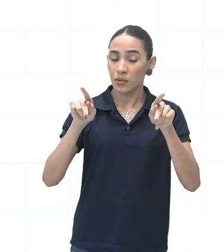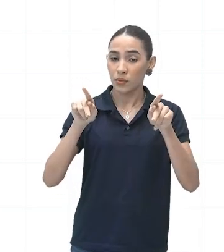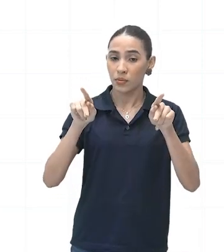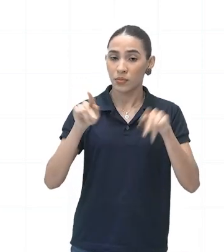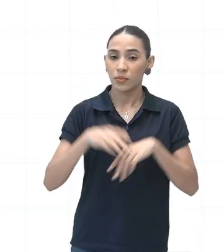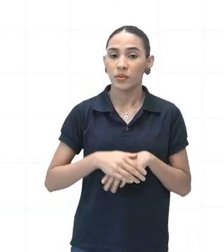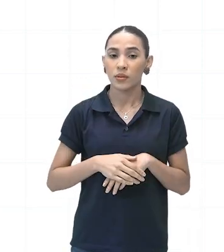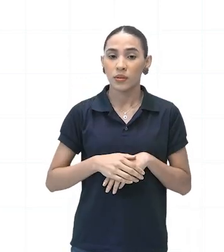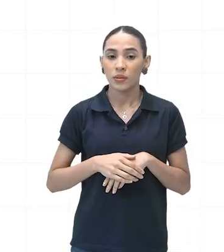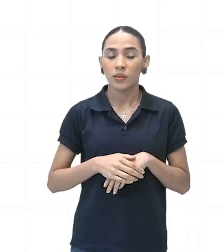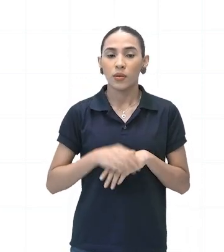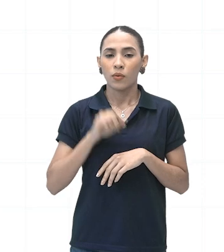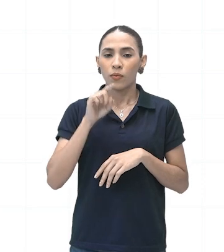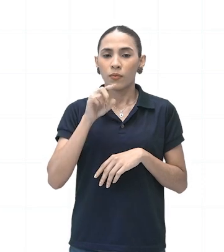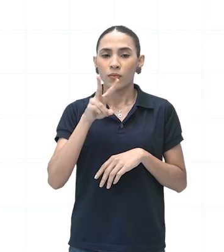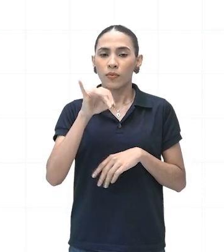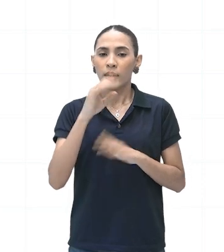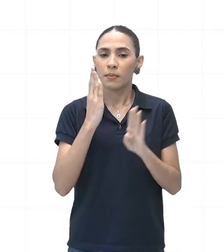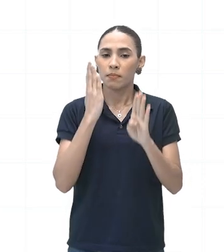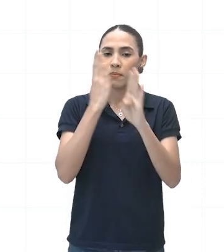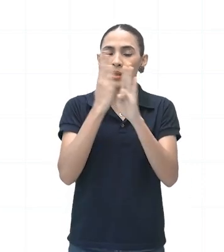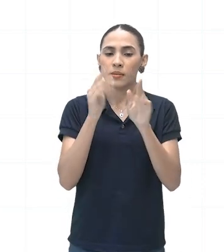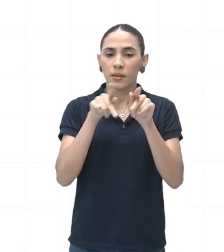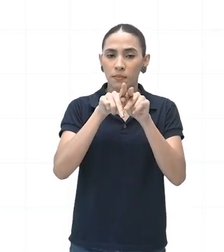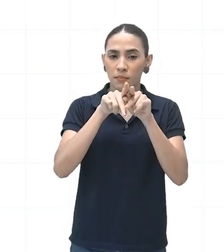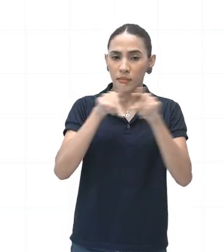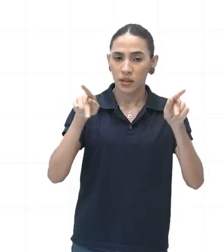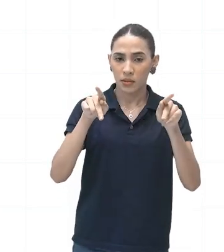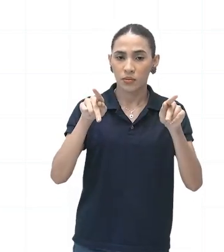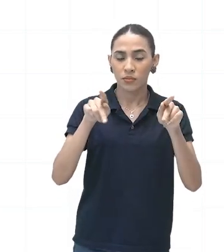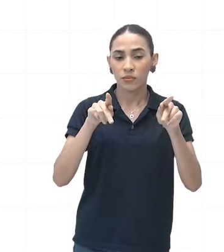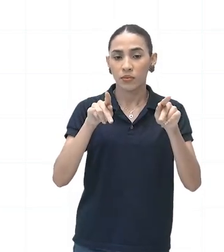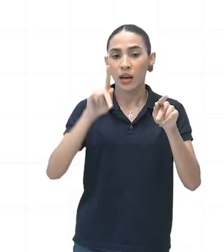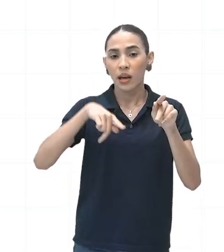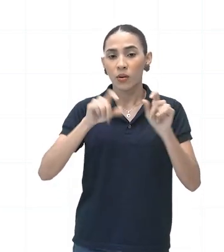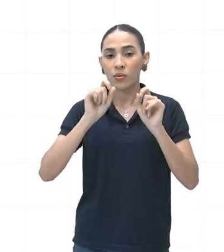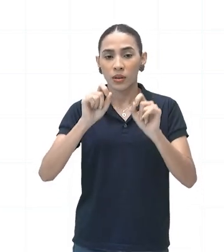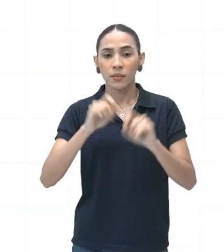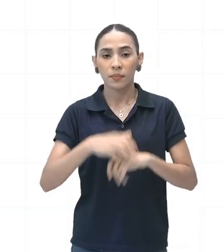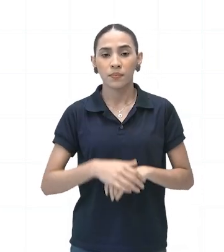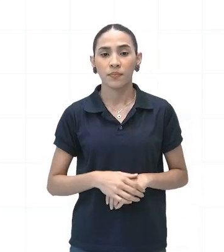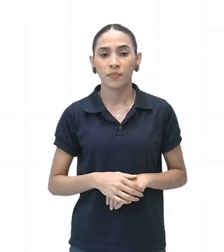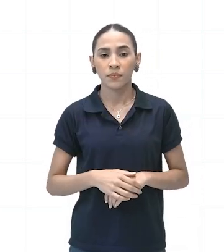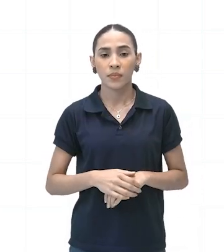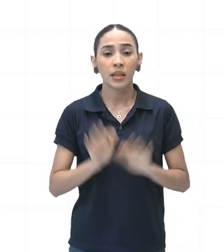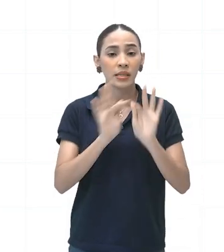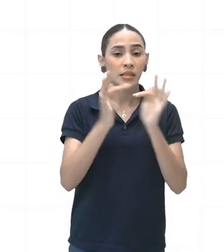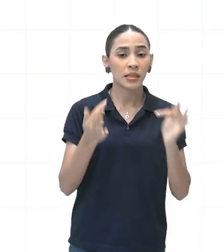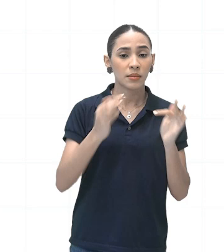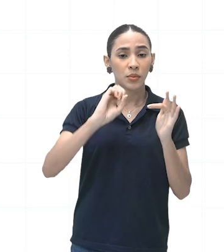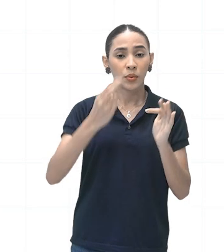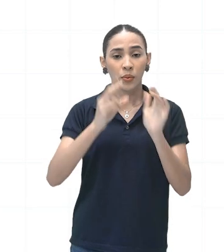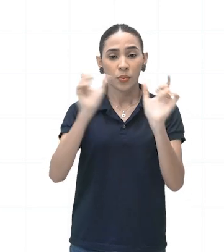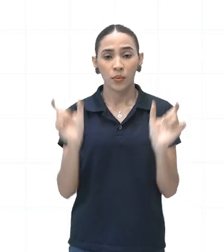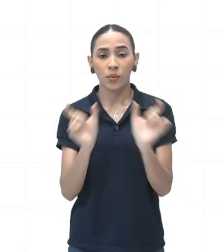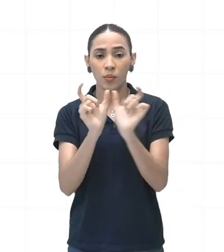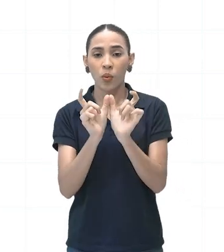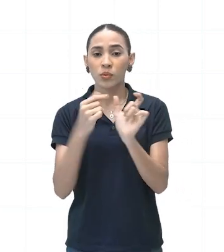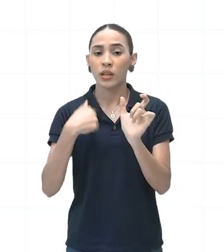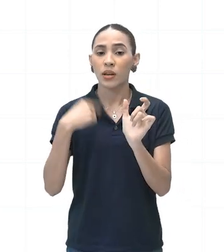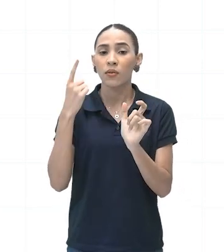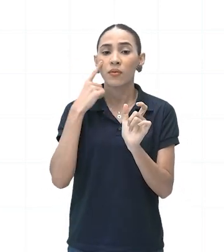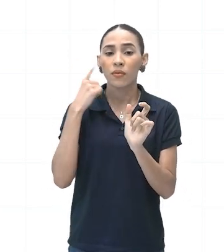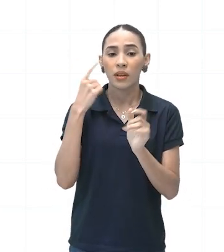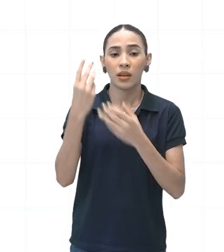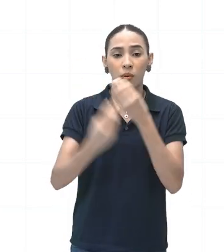dou conta de um enunciado, eu preciso ver se esse período, se esse enunciado, ele vai ser simples ou composto. E eu vou ver isso